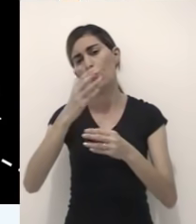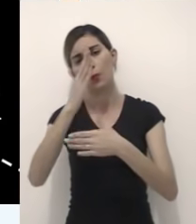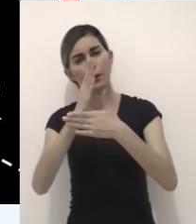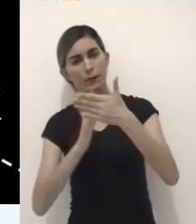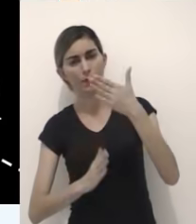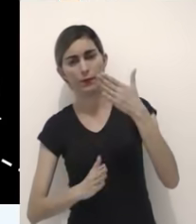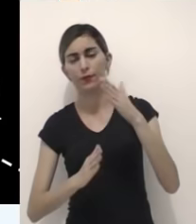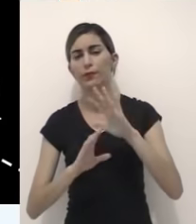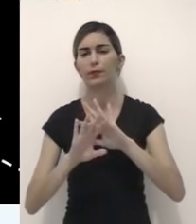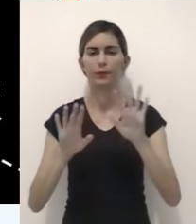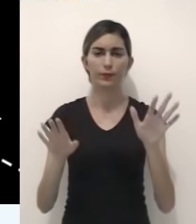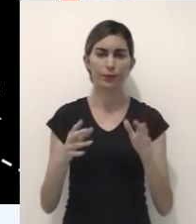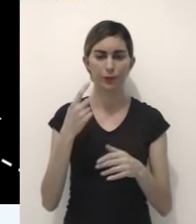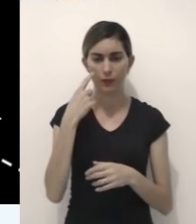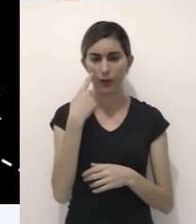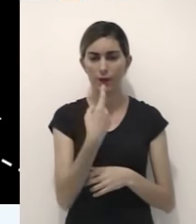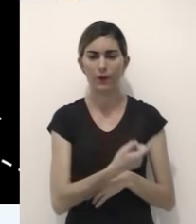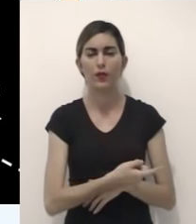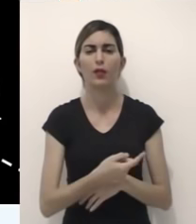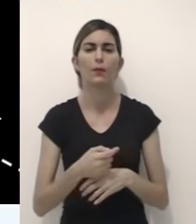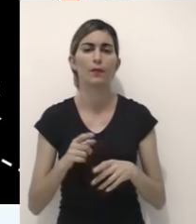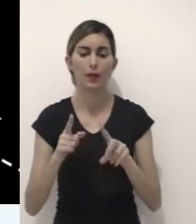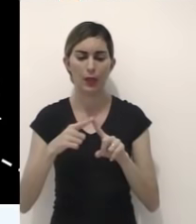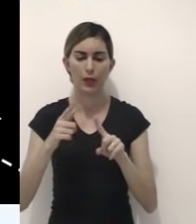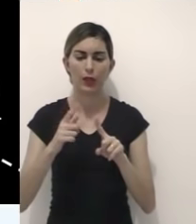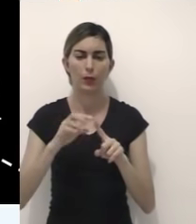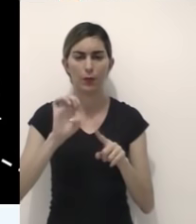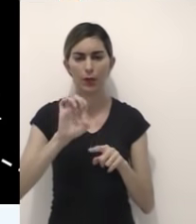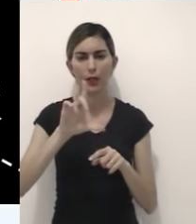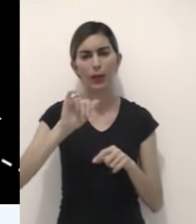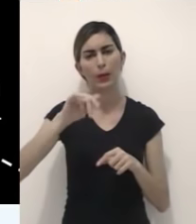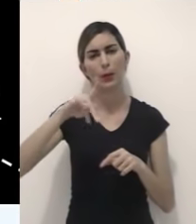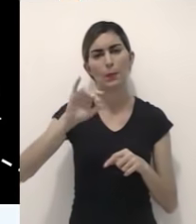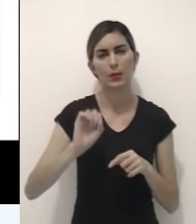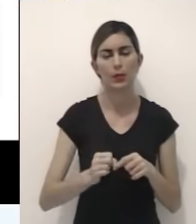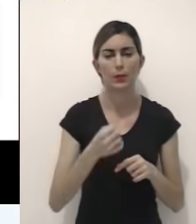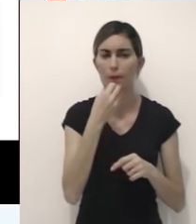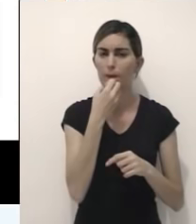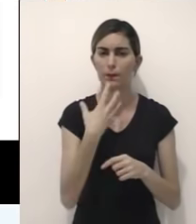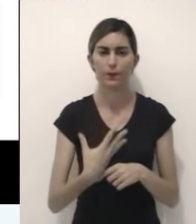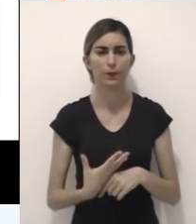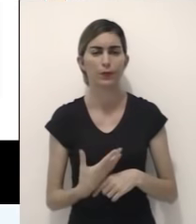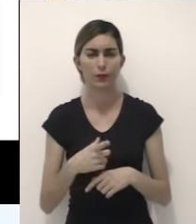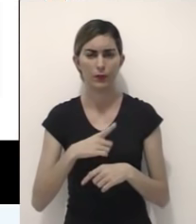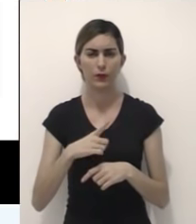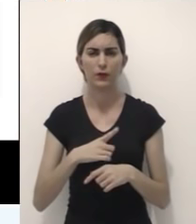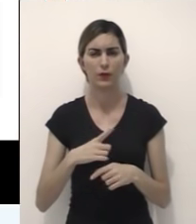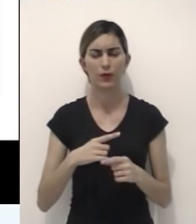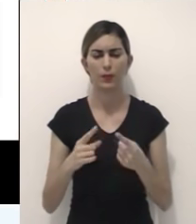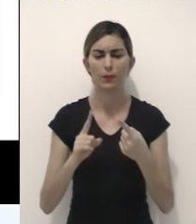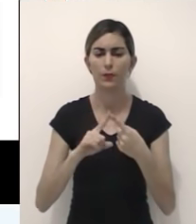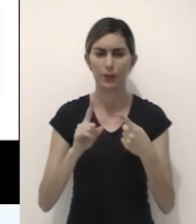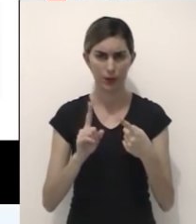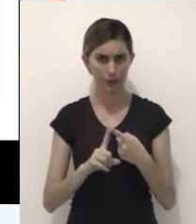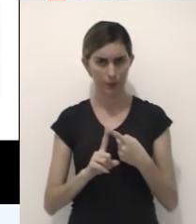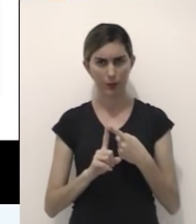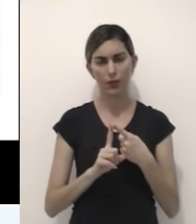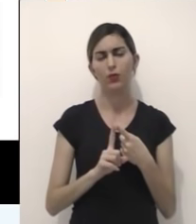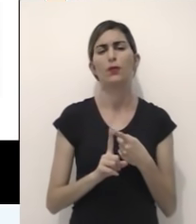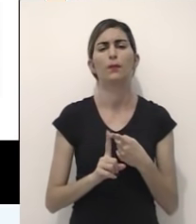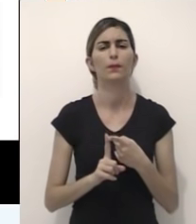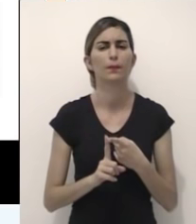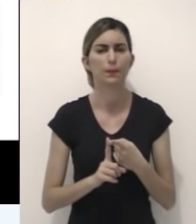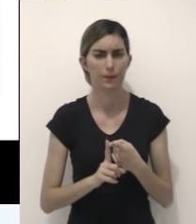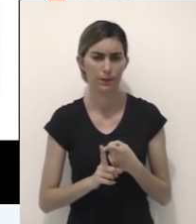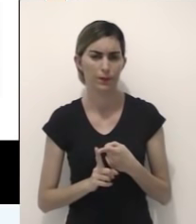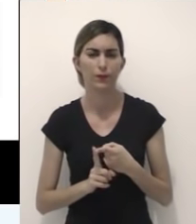ou um eclipse total. Vamos ver na imagem os tipos de eclipse. Bom, nós temos aí na